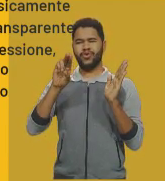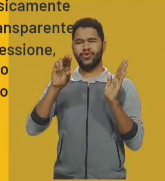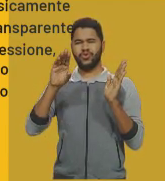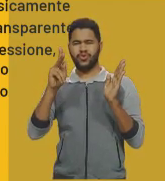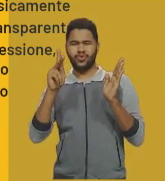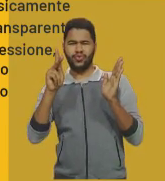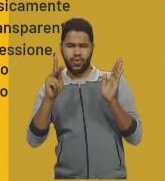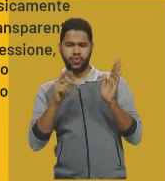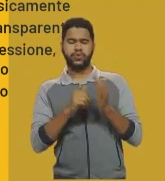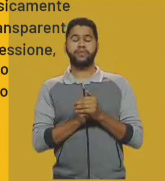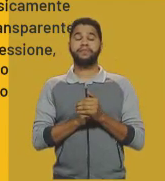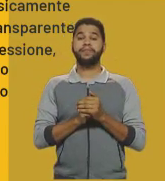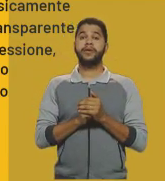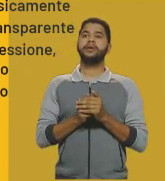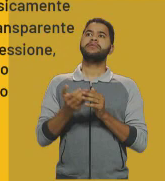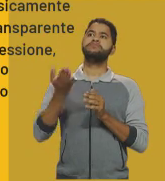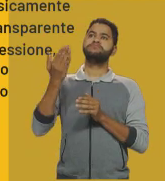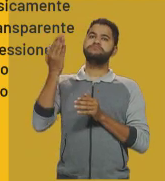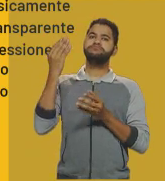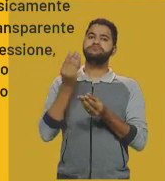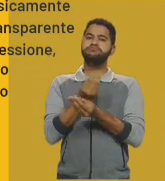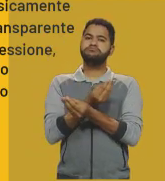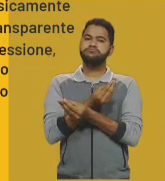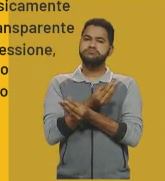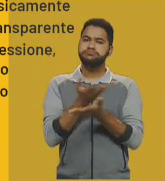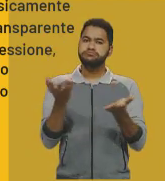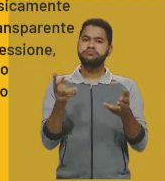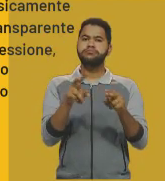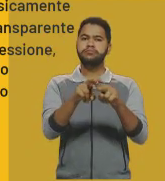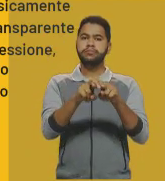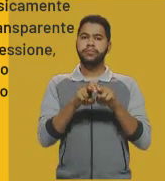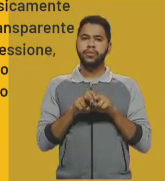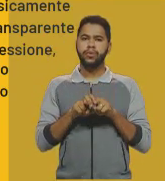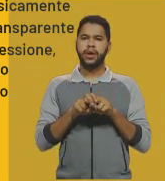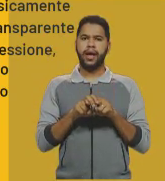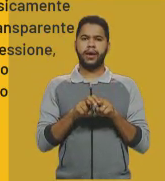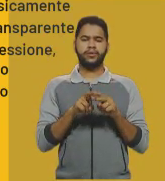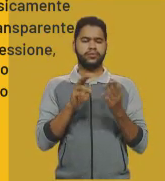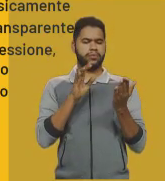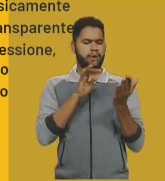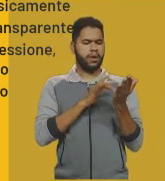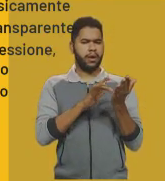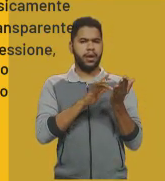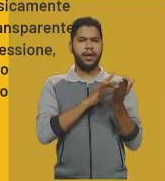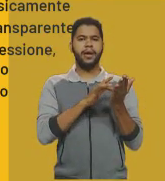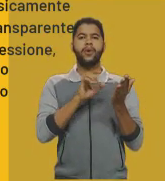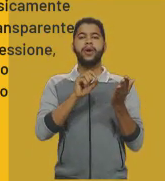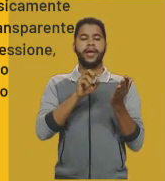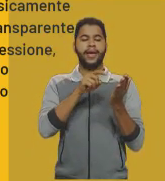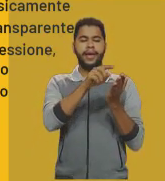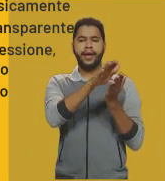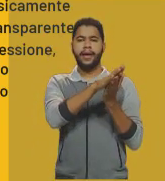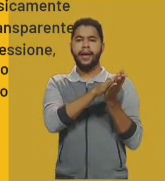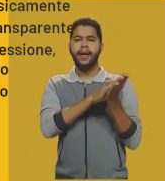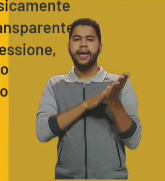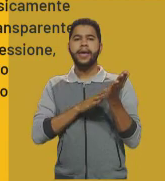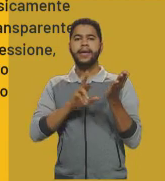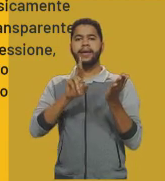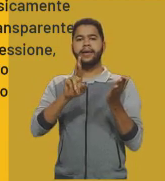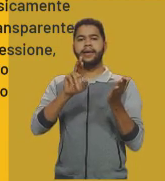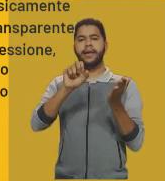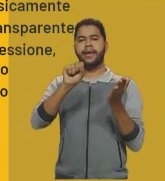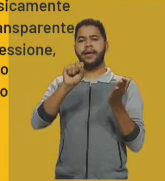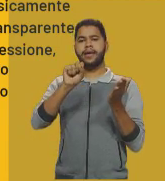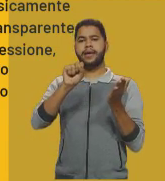Inicialmente, essa tecnologia foi proporcionada por meio das telas resistivas, formadas basicamente por 2 camadas